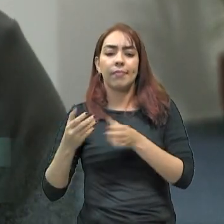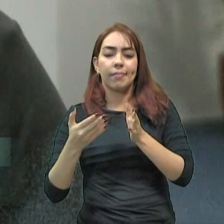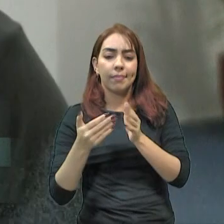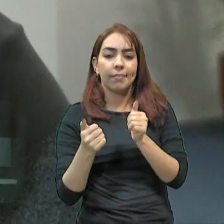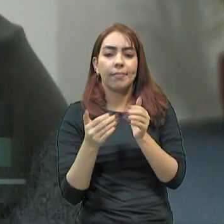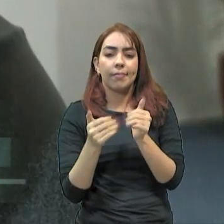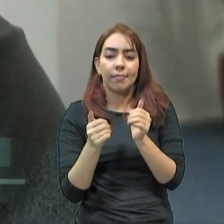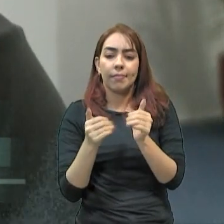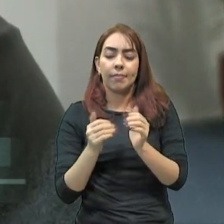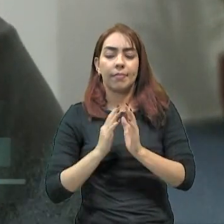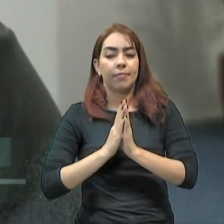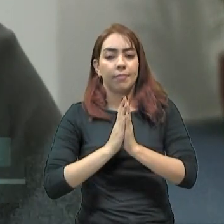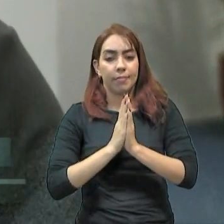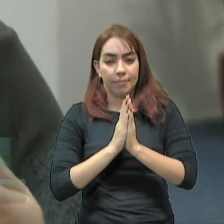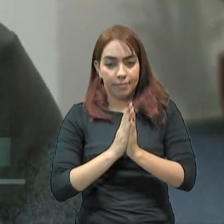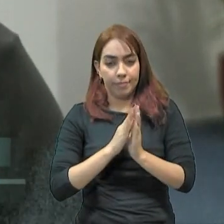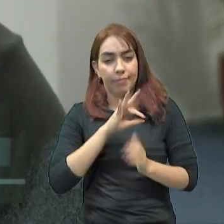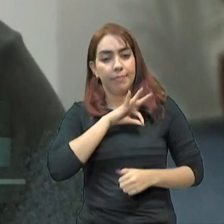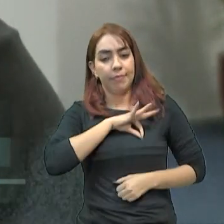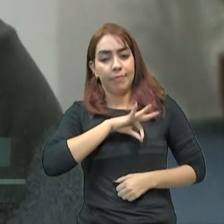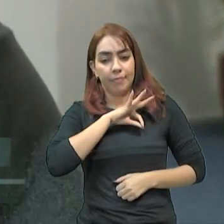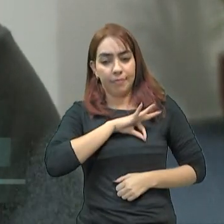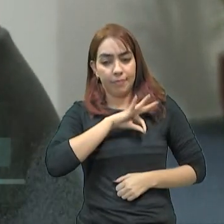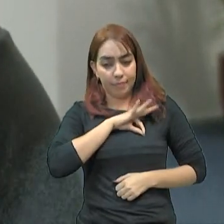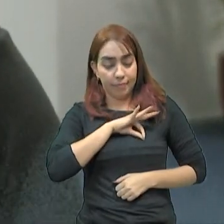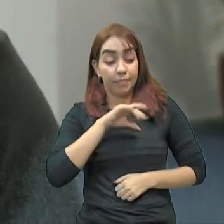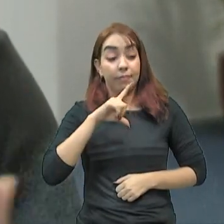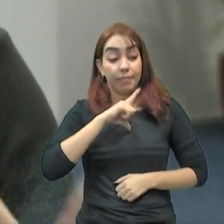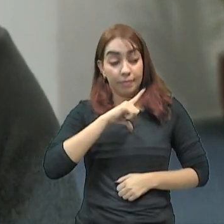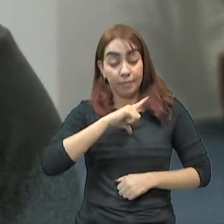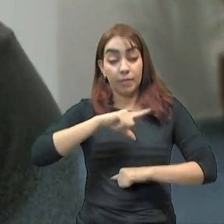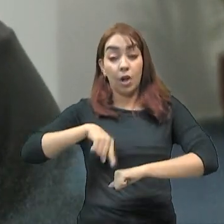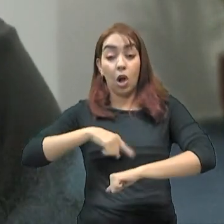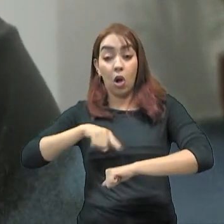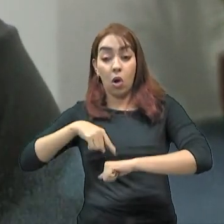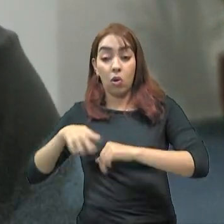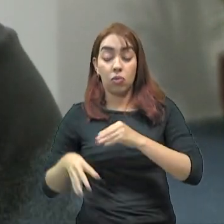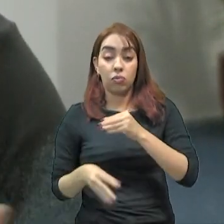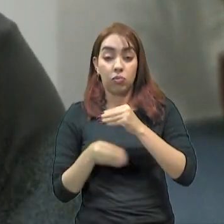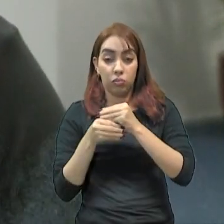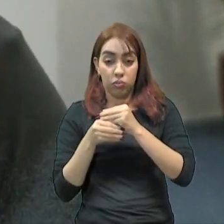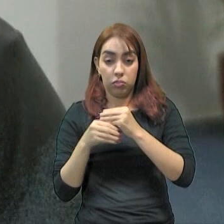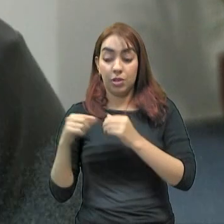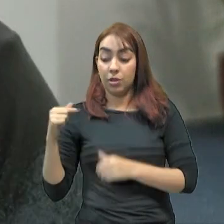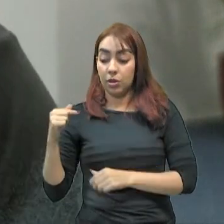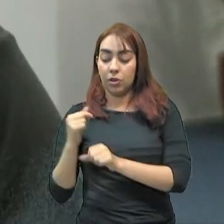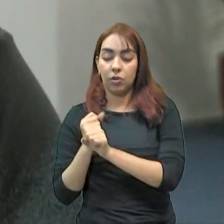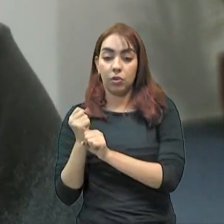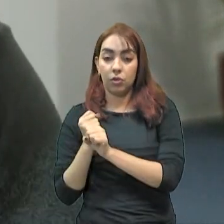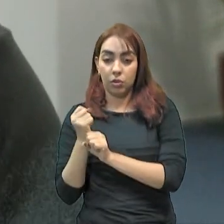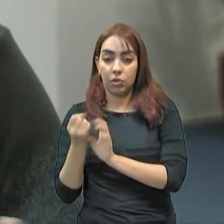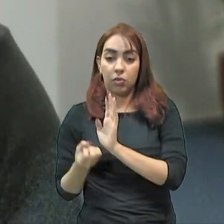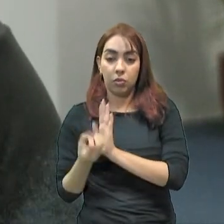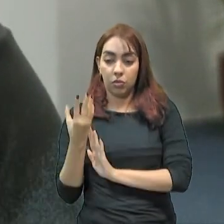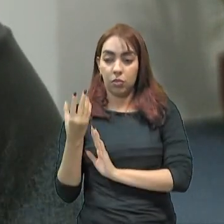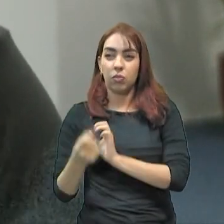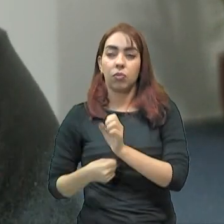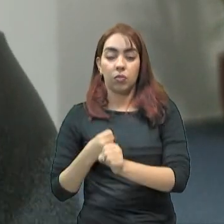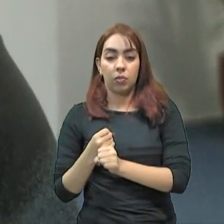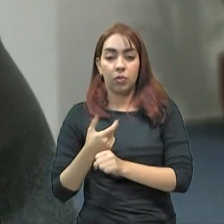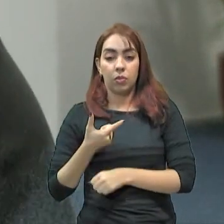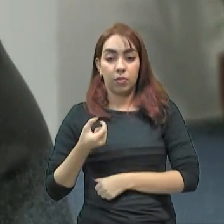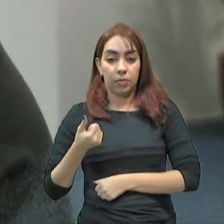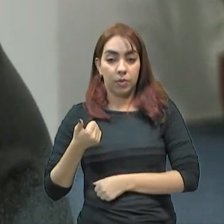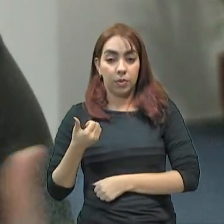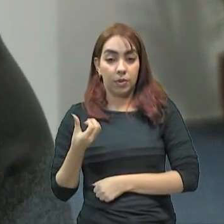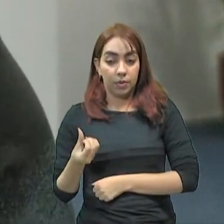seja reajustado o valor da Extra né que estava defasado há 7 anos porque essa Extra ela foi criada em 2016 no valor de r$